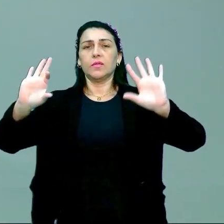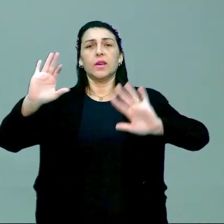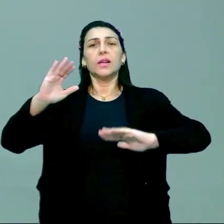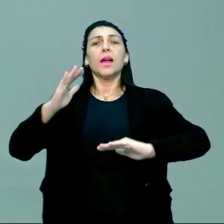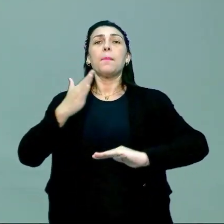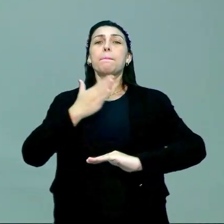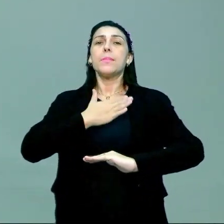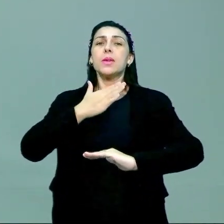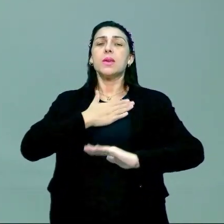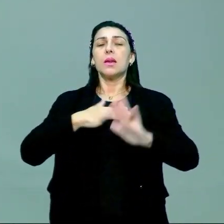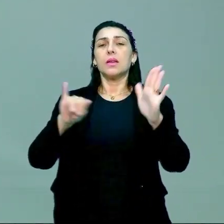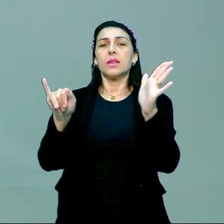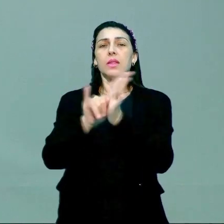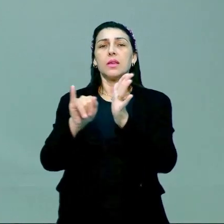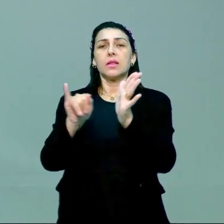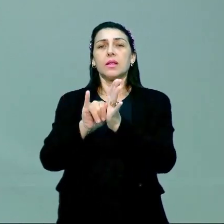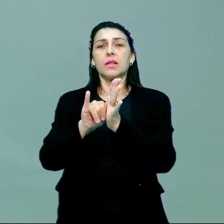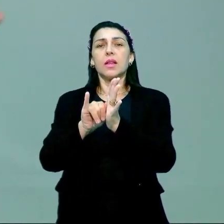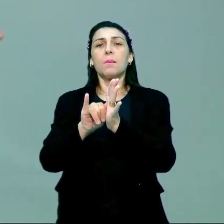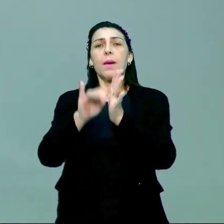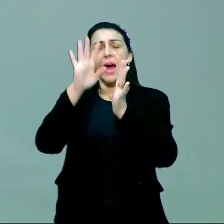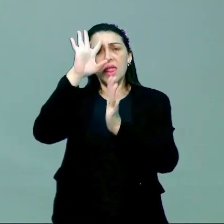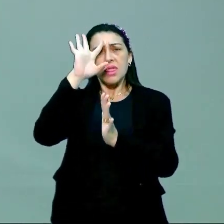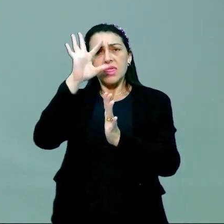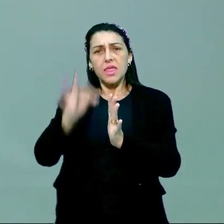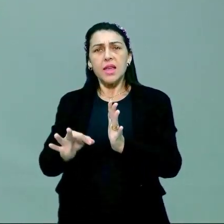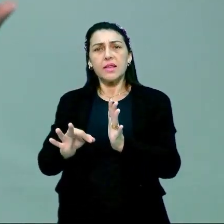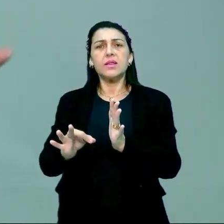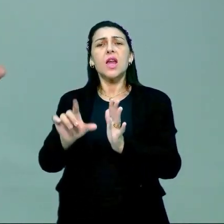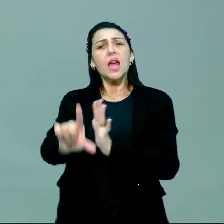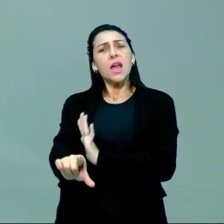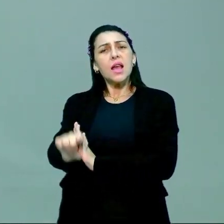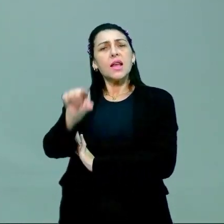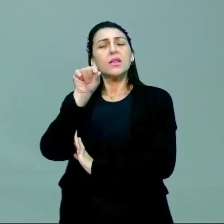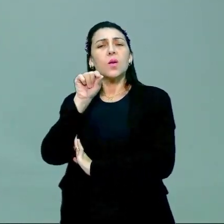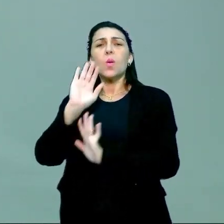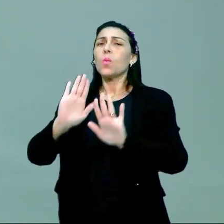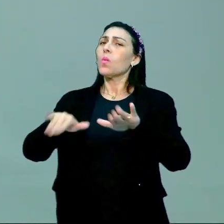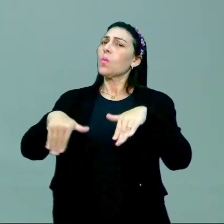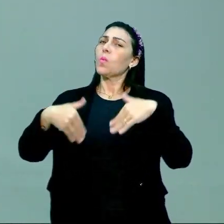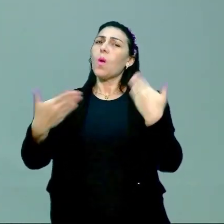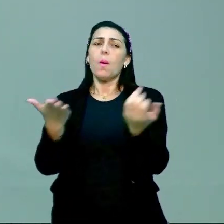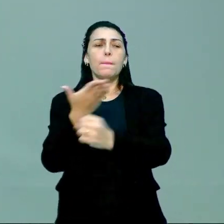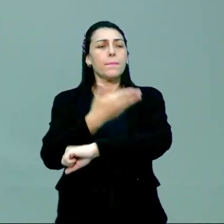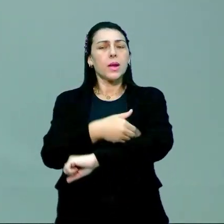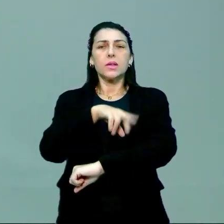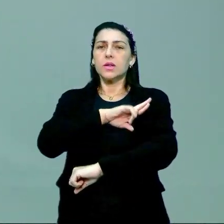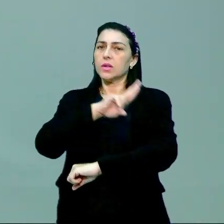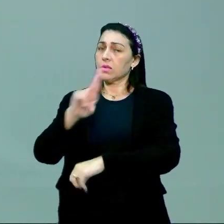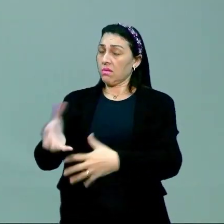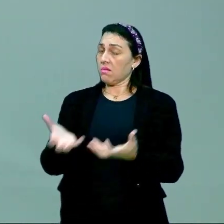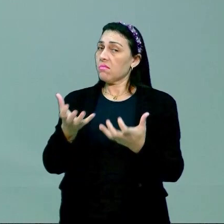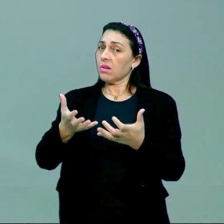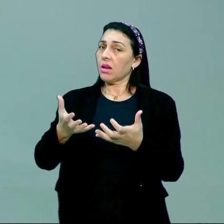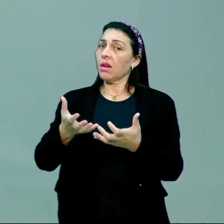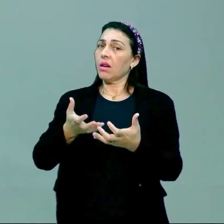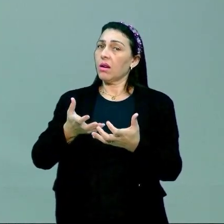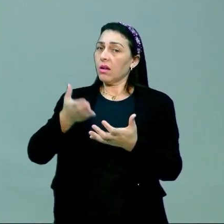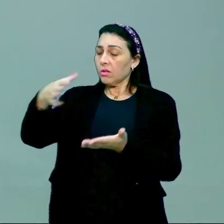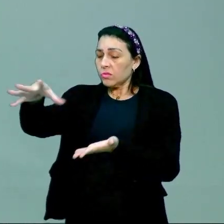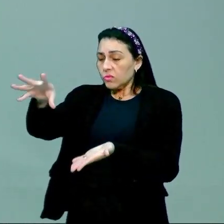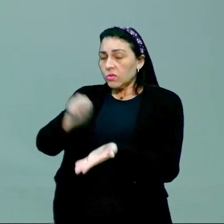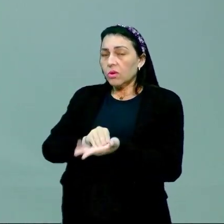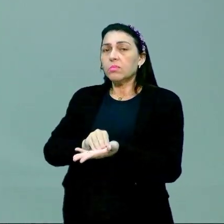com a minha identidade, para decidir, escolher qual prática religiosa eu quero seguir. E